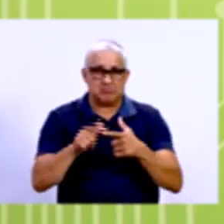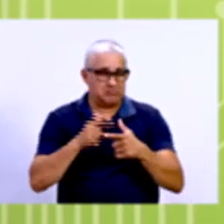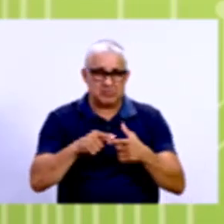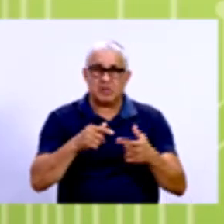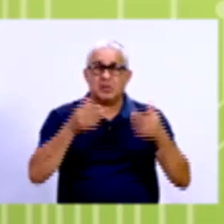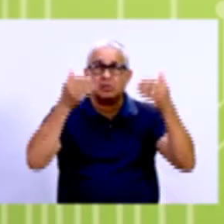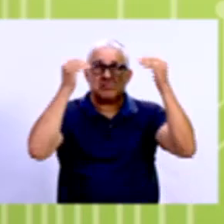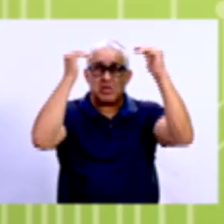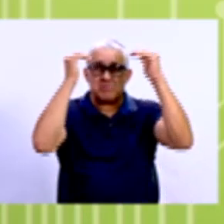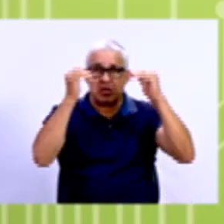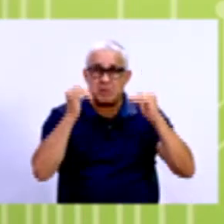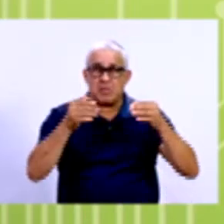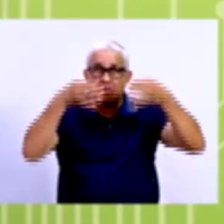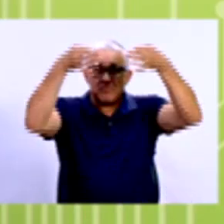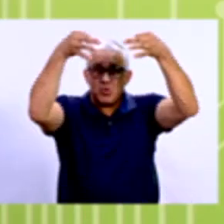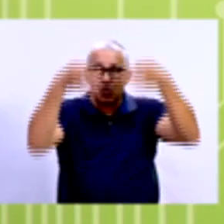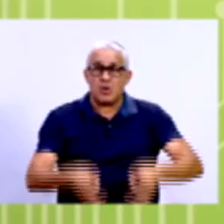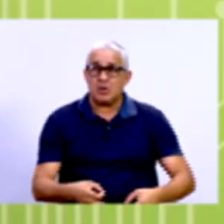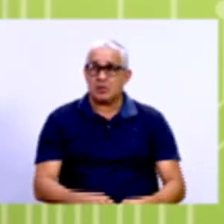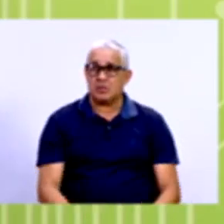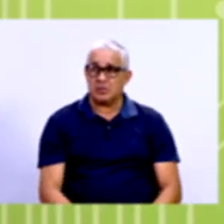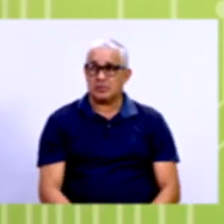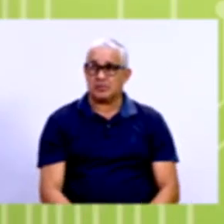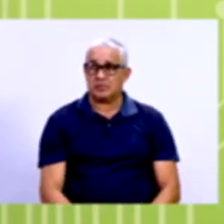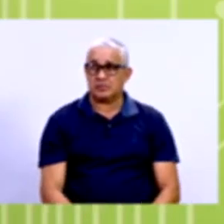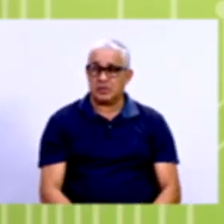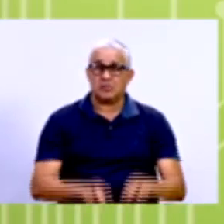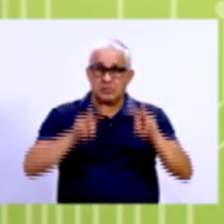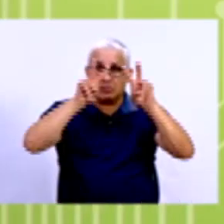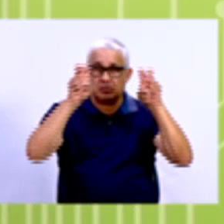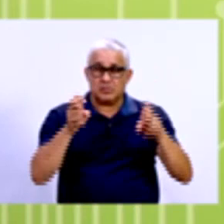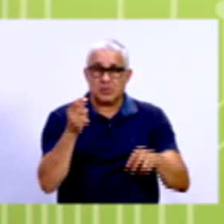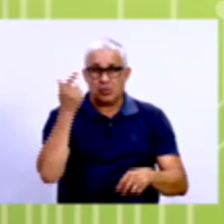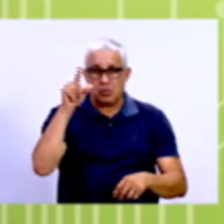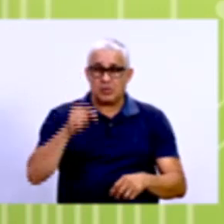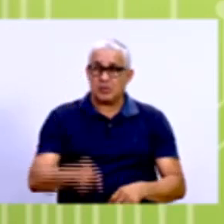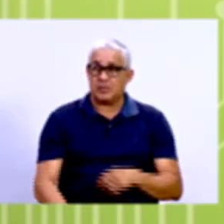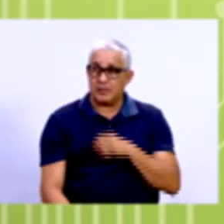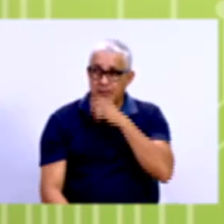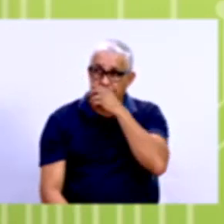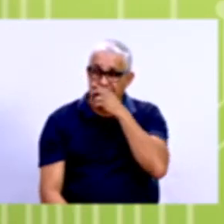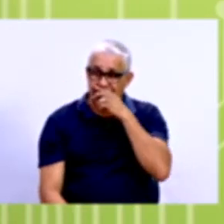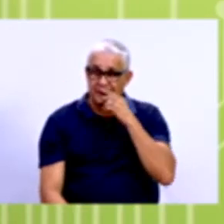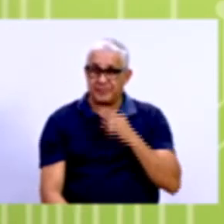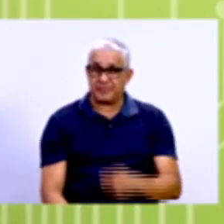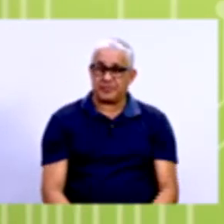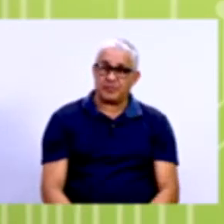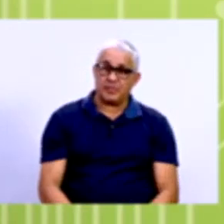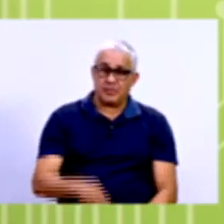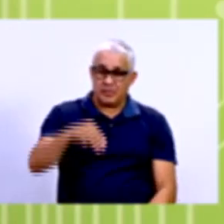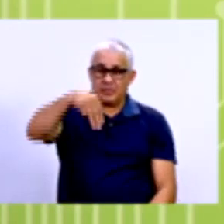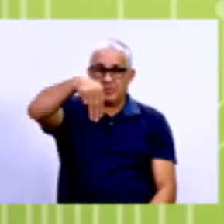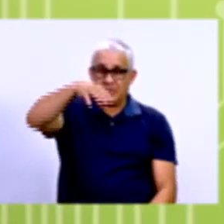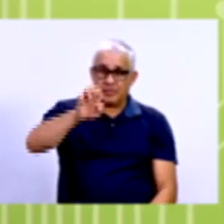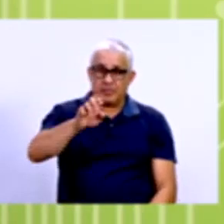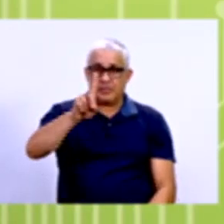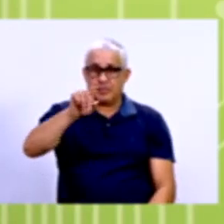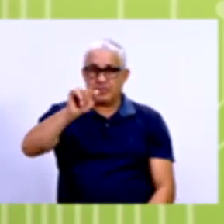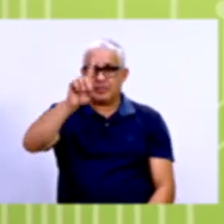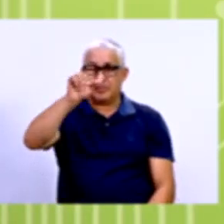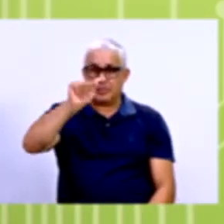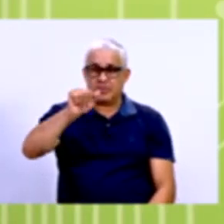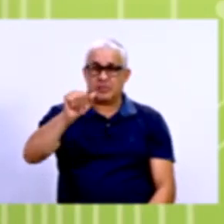eu comentei agora há pouco, a gente já entra no próximo assunto, que é a moda. Também outra medida de posição, né? É uma